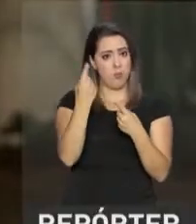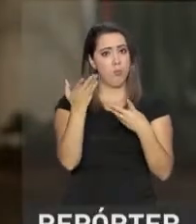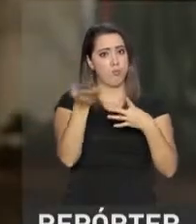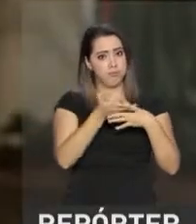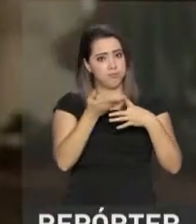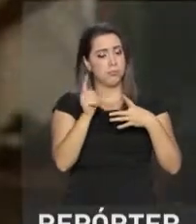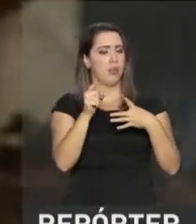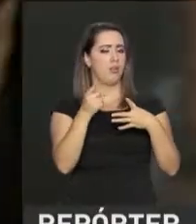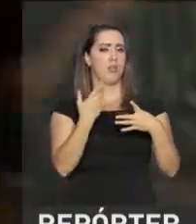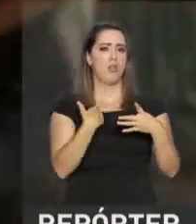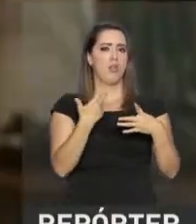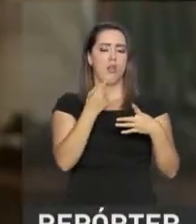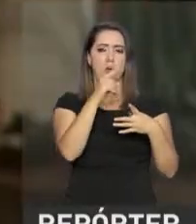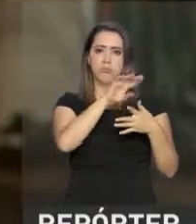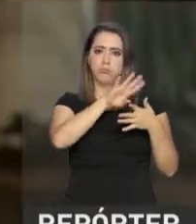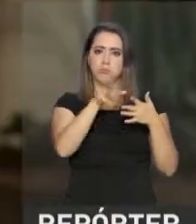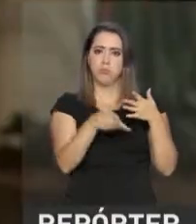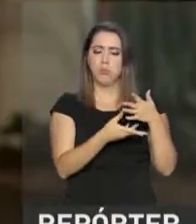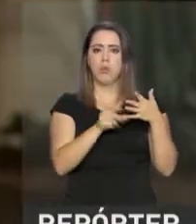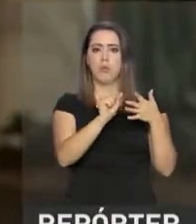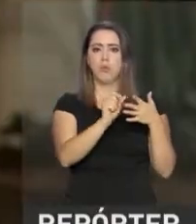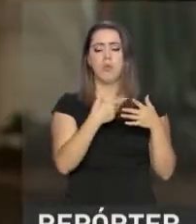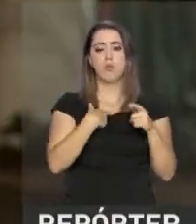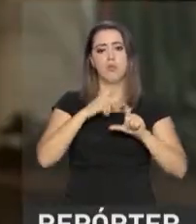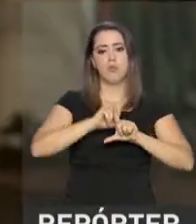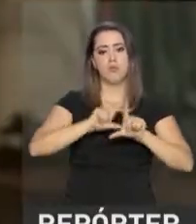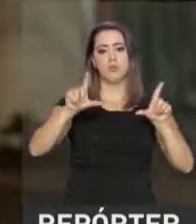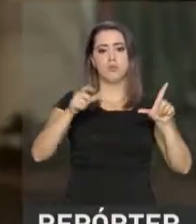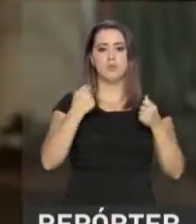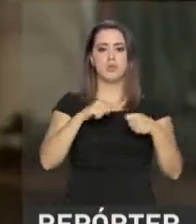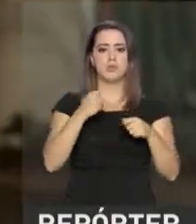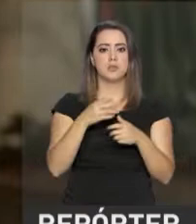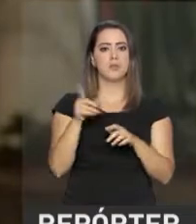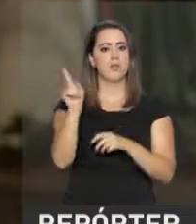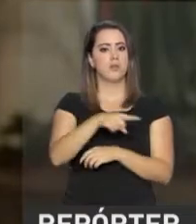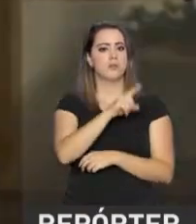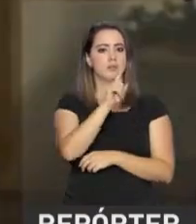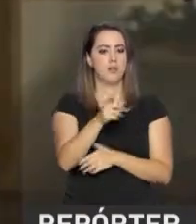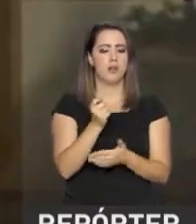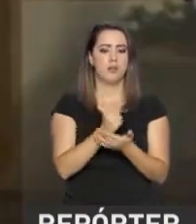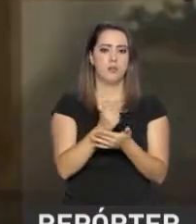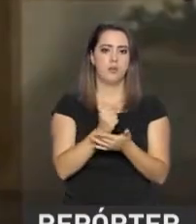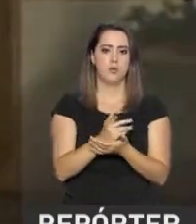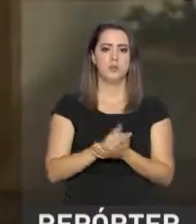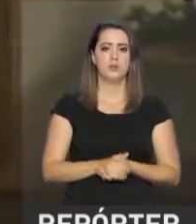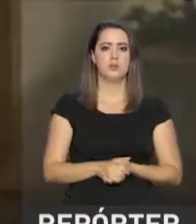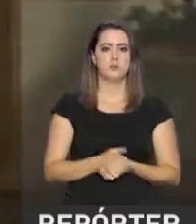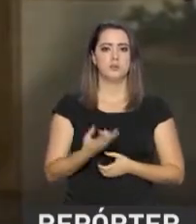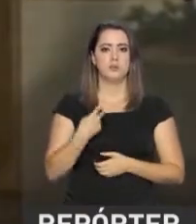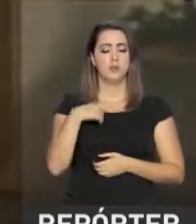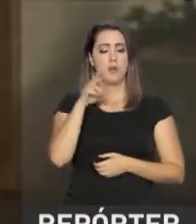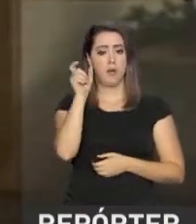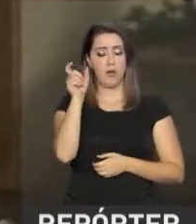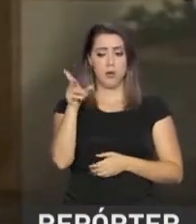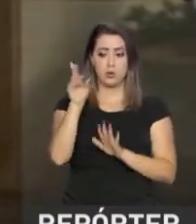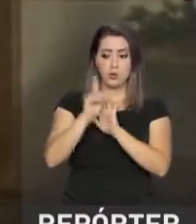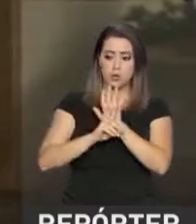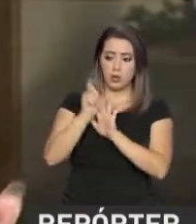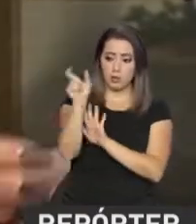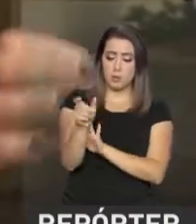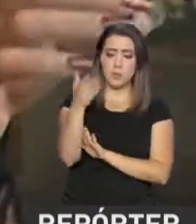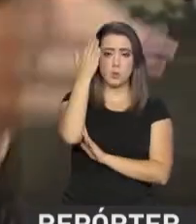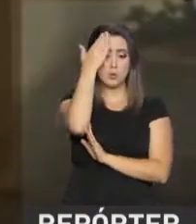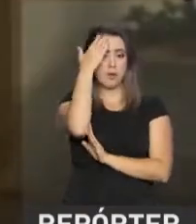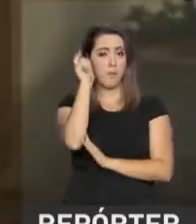quando descobriu a operadora de telemarketing teve de cancelar a compra eu acho que é um direito do consumidor saber